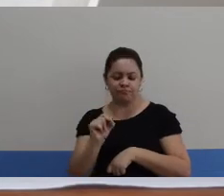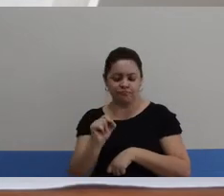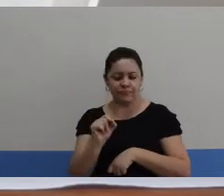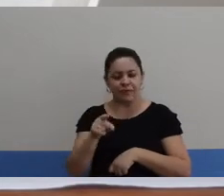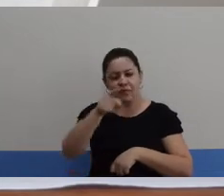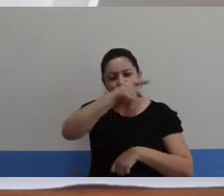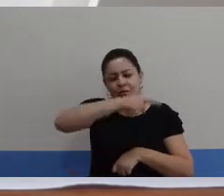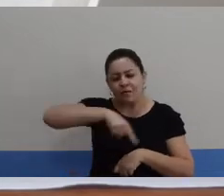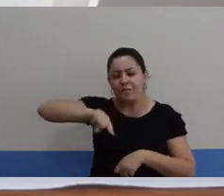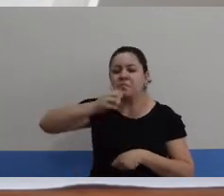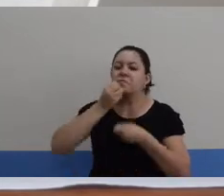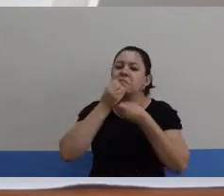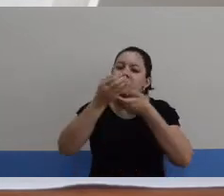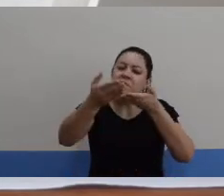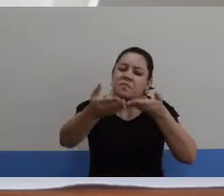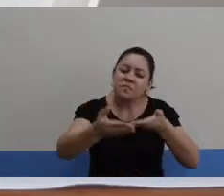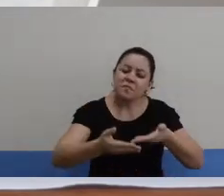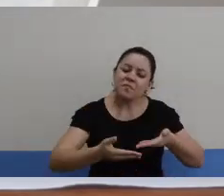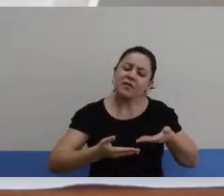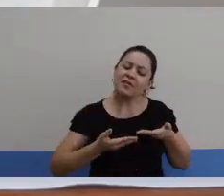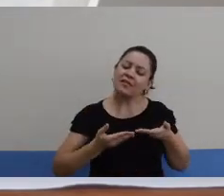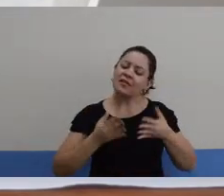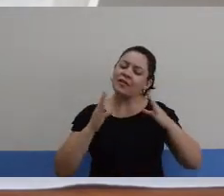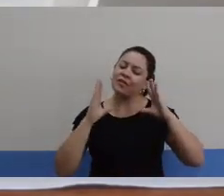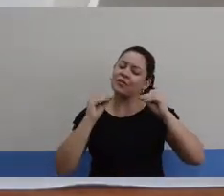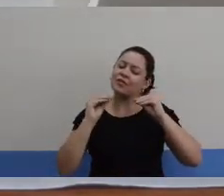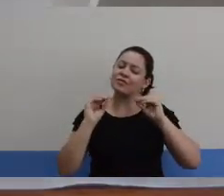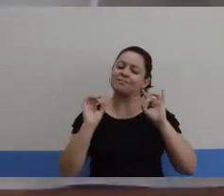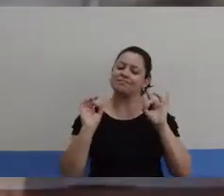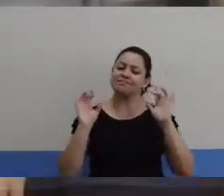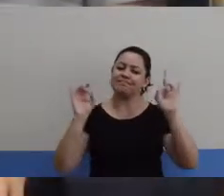e bem-vindas a esta noite especial.